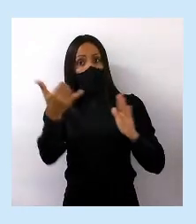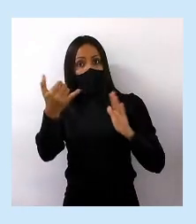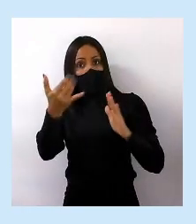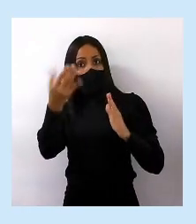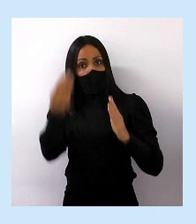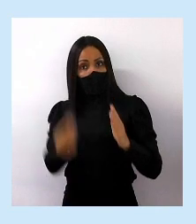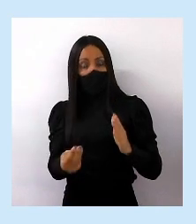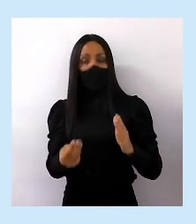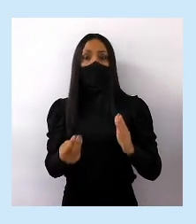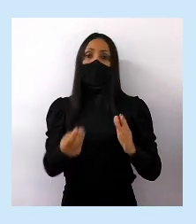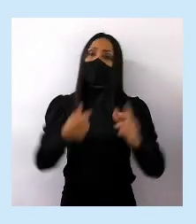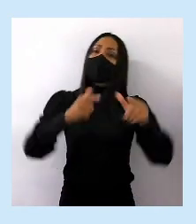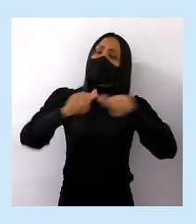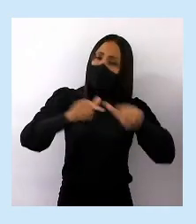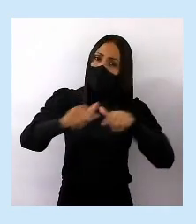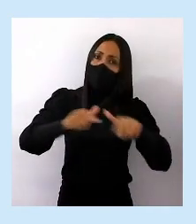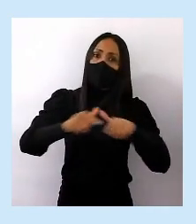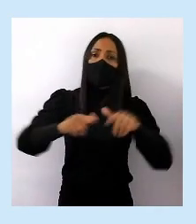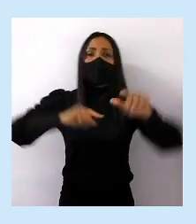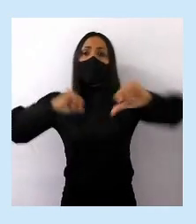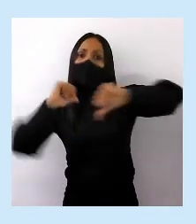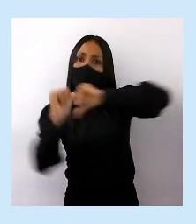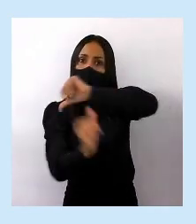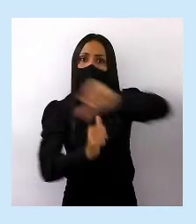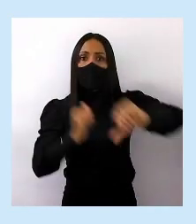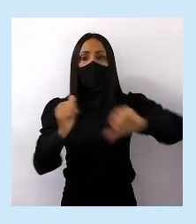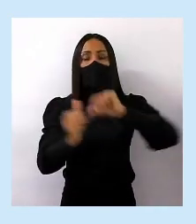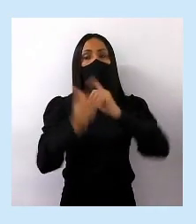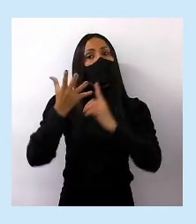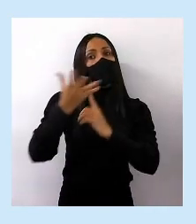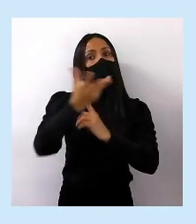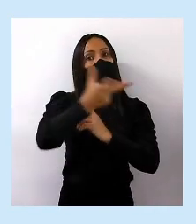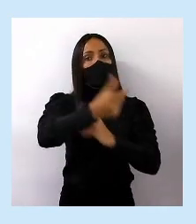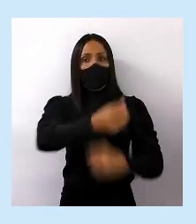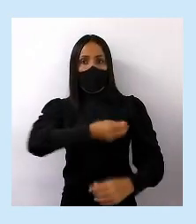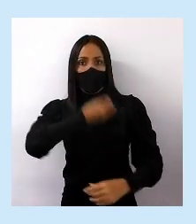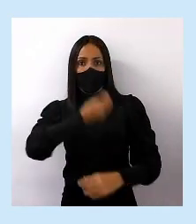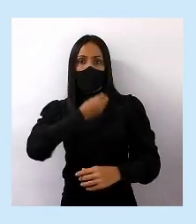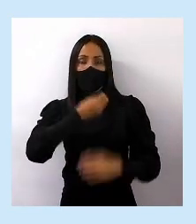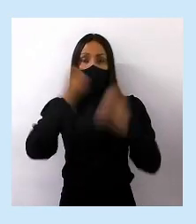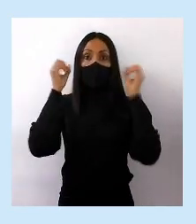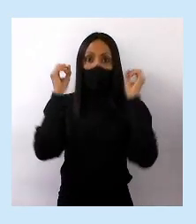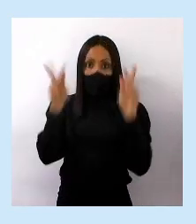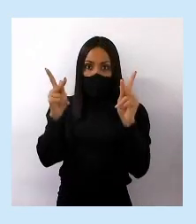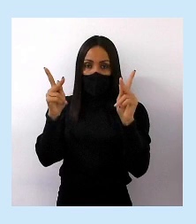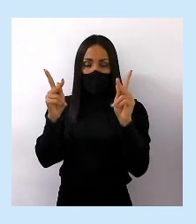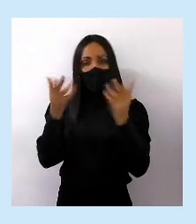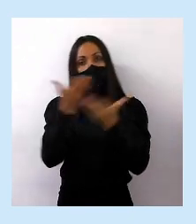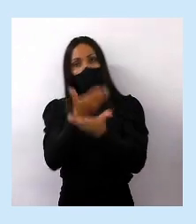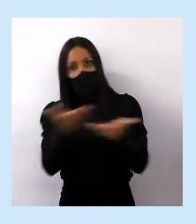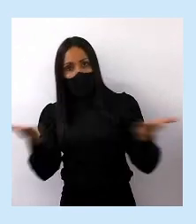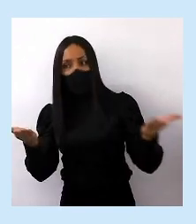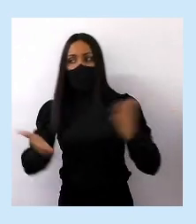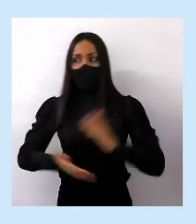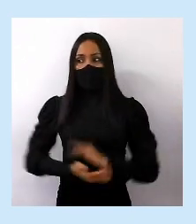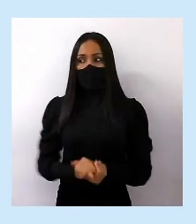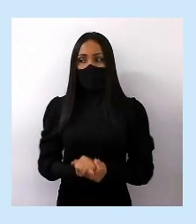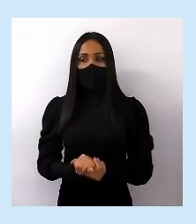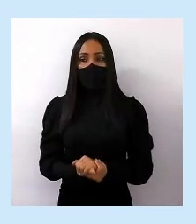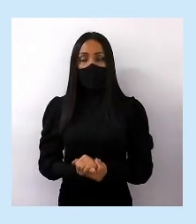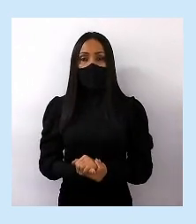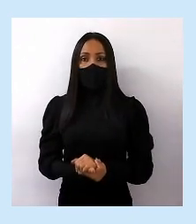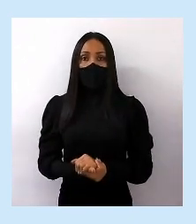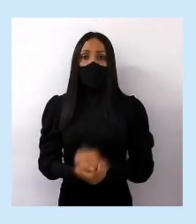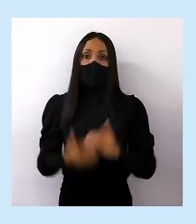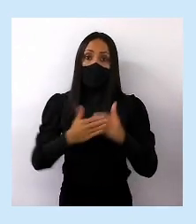os seus instrumentos de trabalho e transformam em arte a vida, ok? Enfim. Mas, acima de tudo,